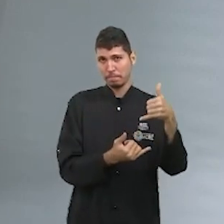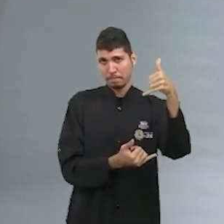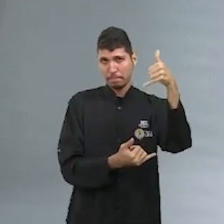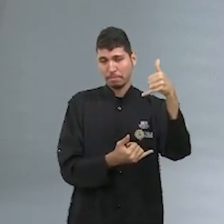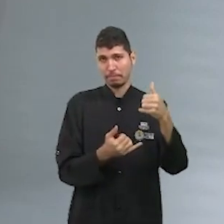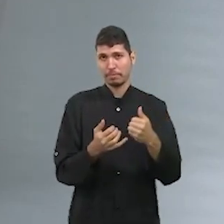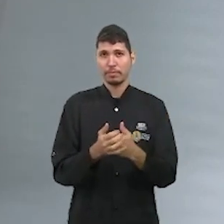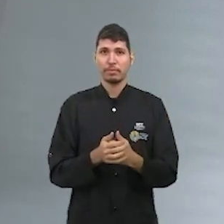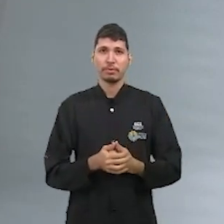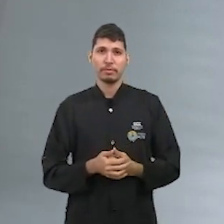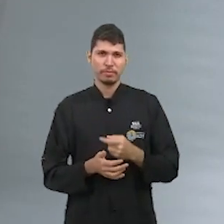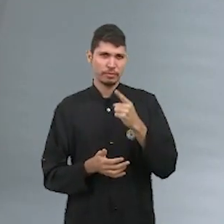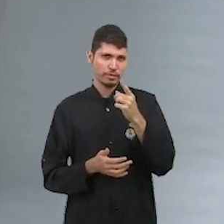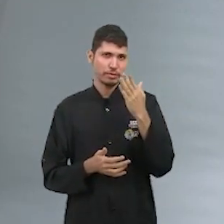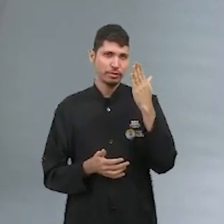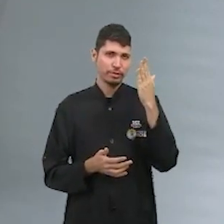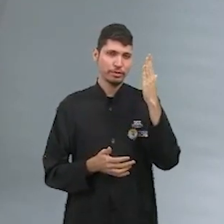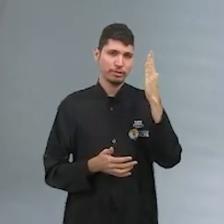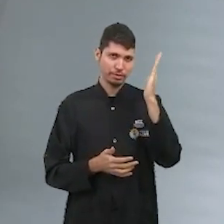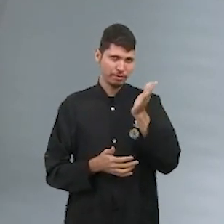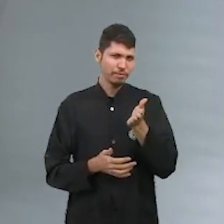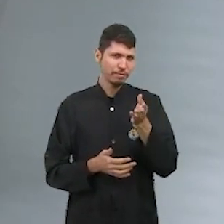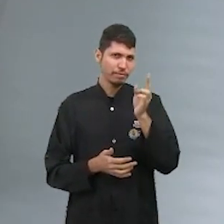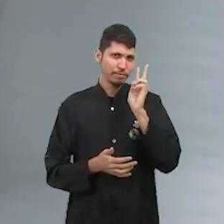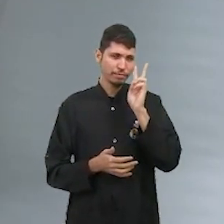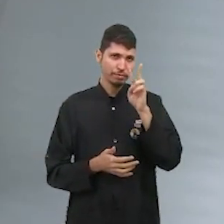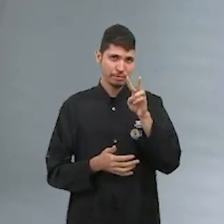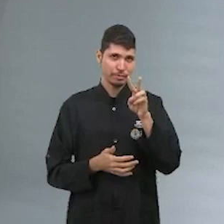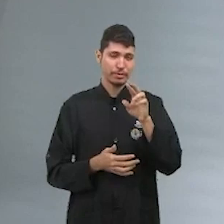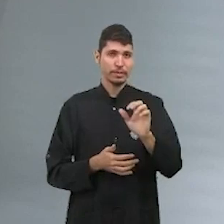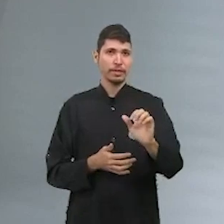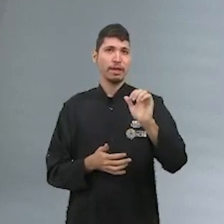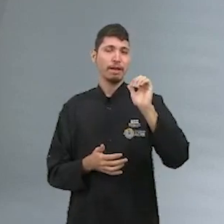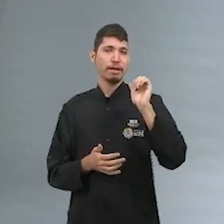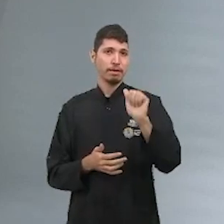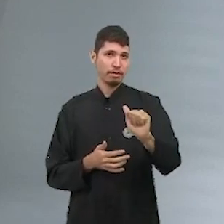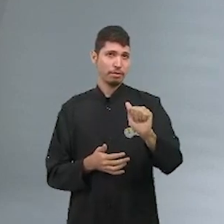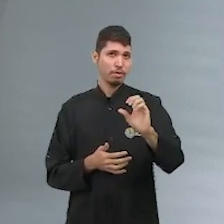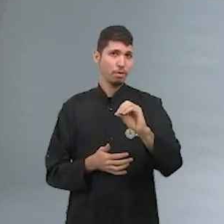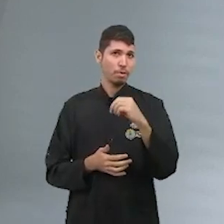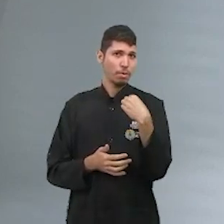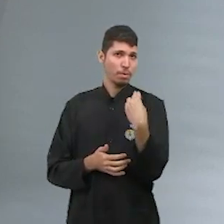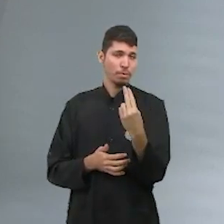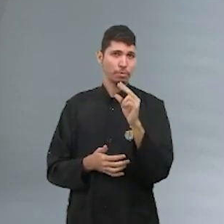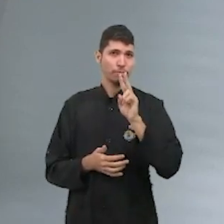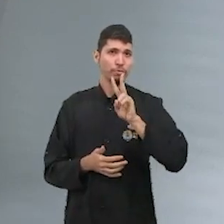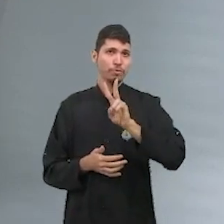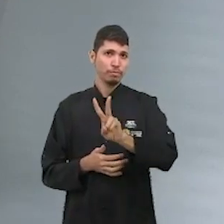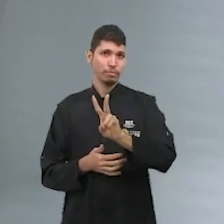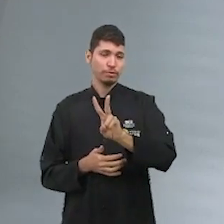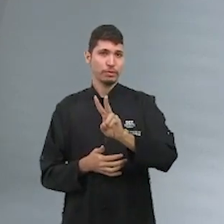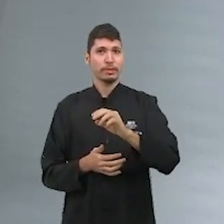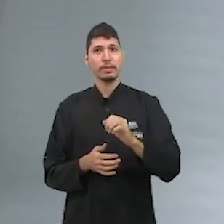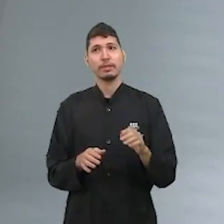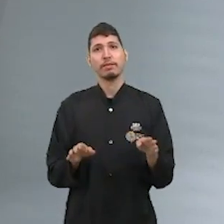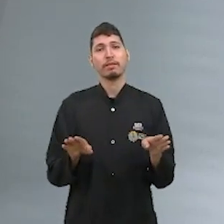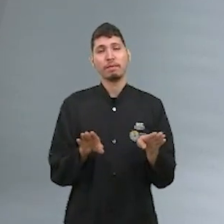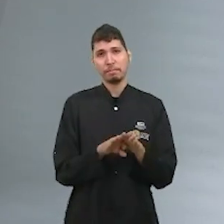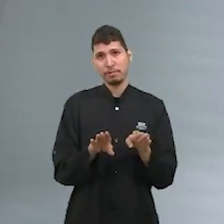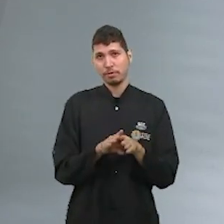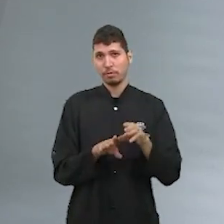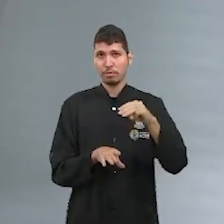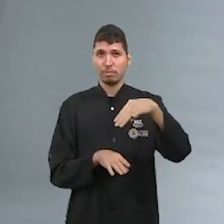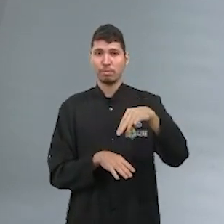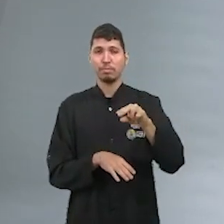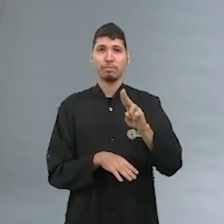Equipamentos de medição, que eu posso chamar de amperímetro ou de voltímetro. Também temos o multímetro, né? Que ele tem